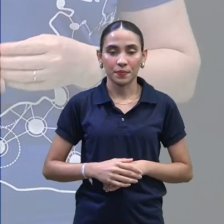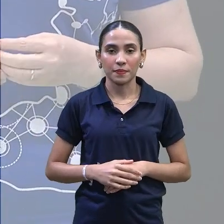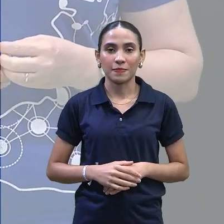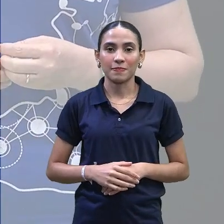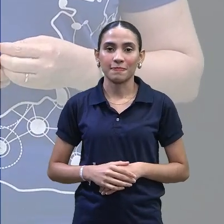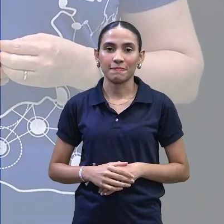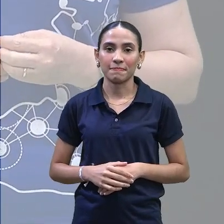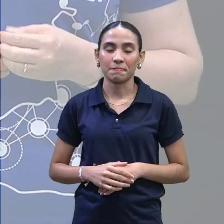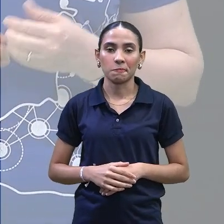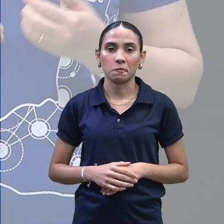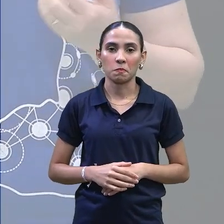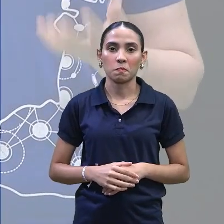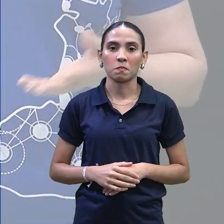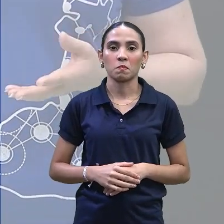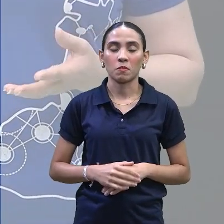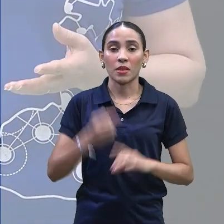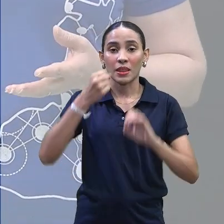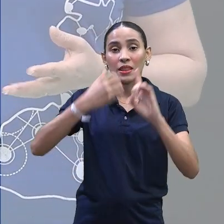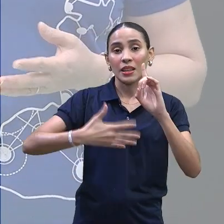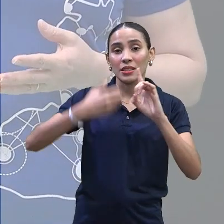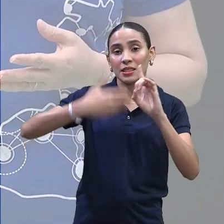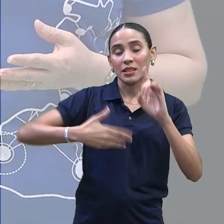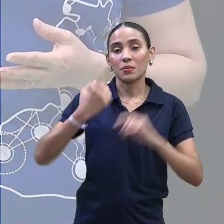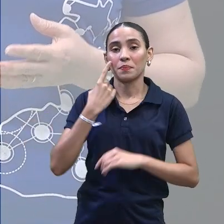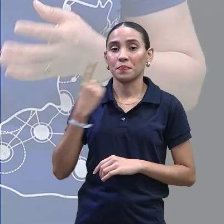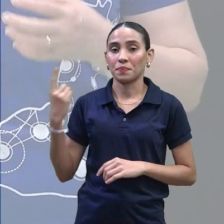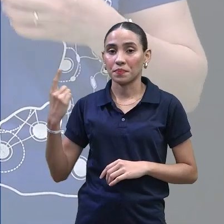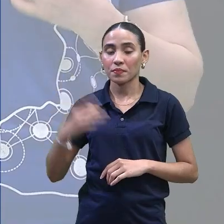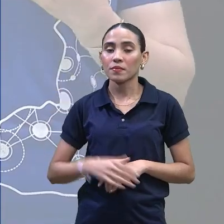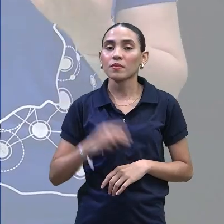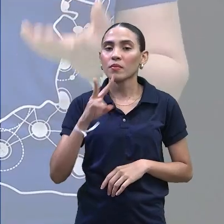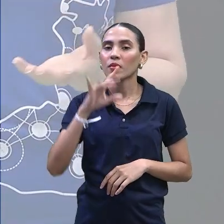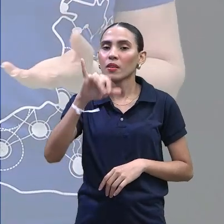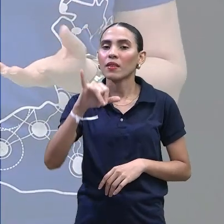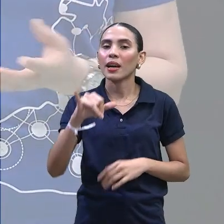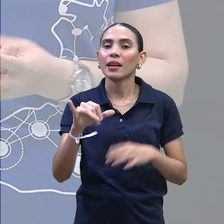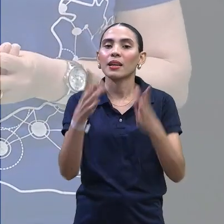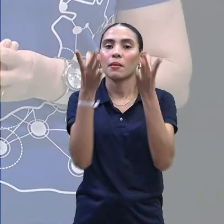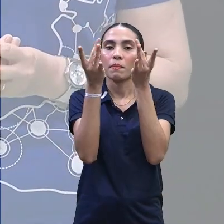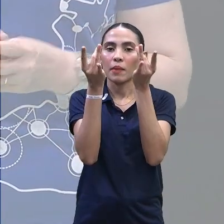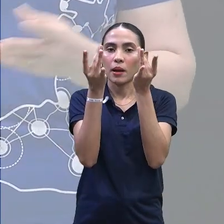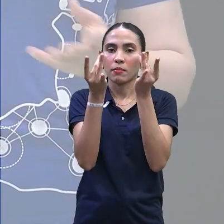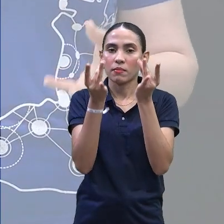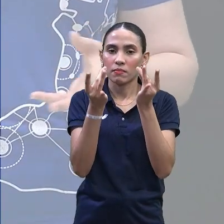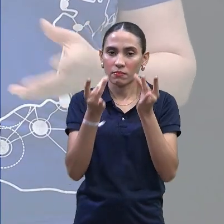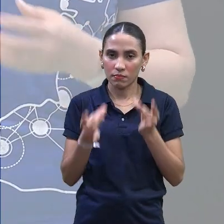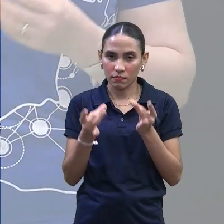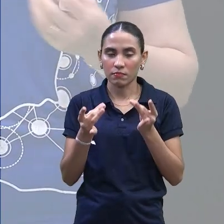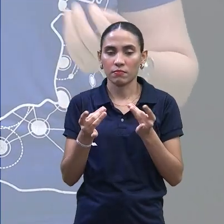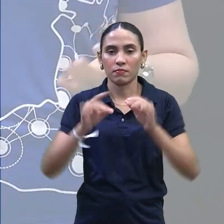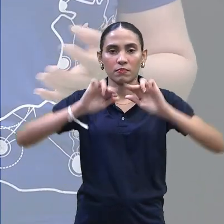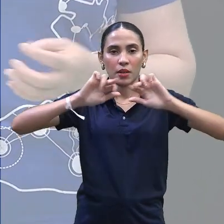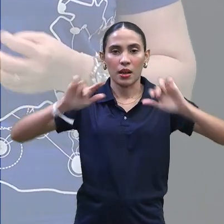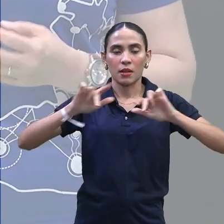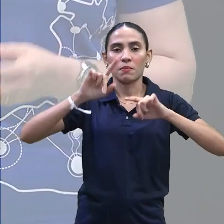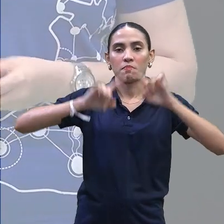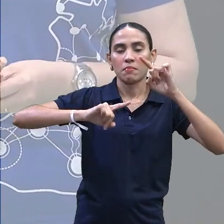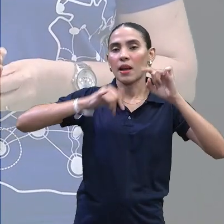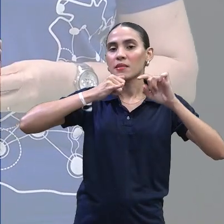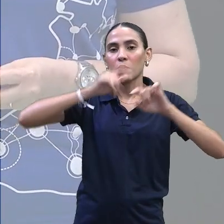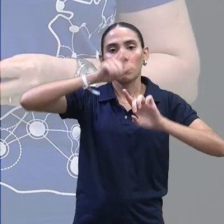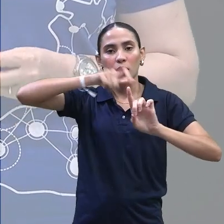né? E a descrição, ela vai descrever as coisas, os objetos,